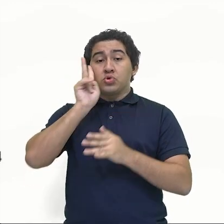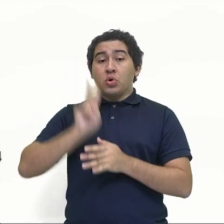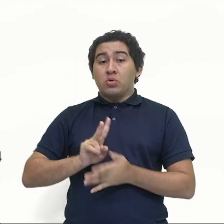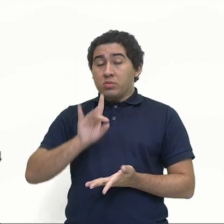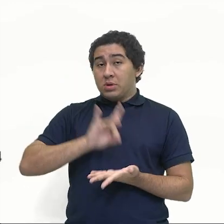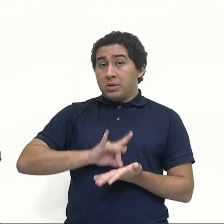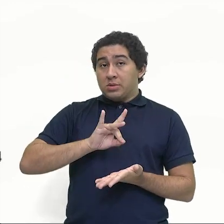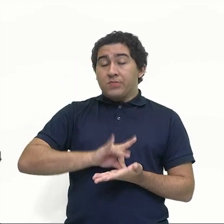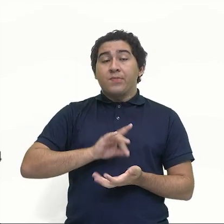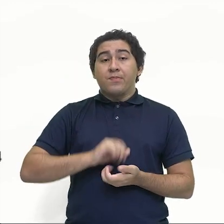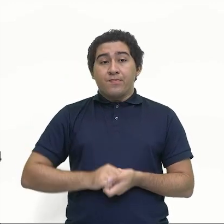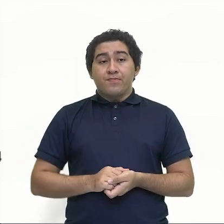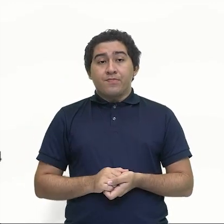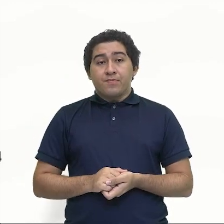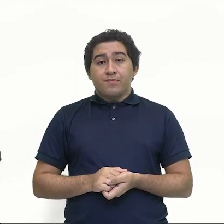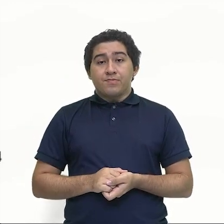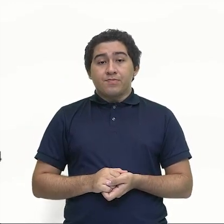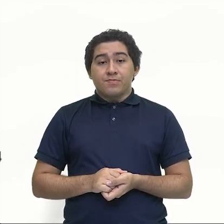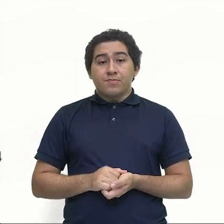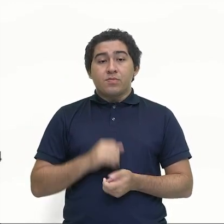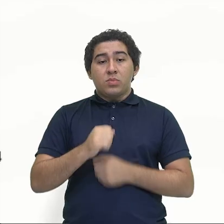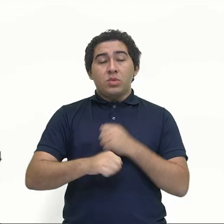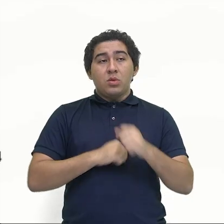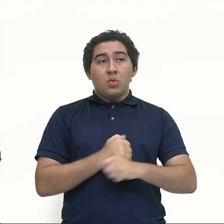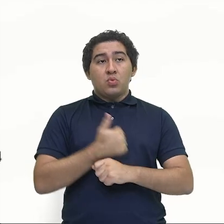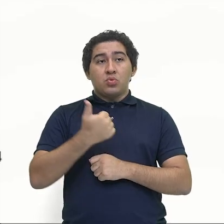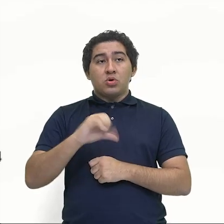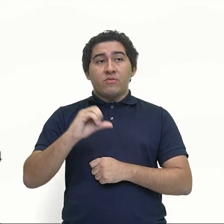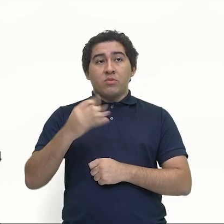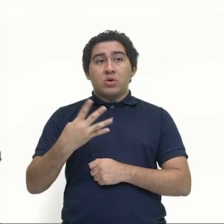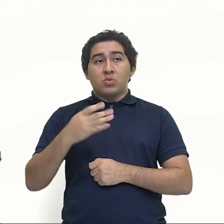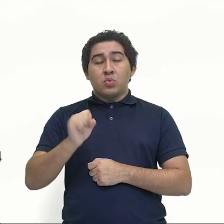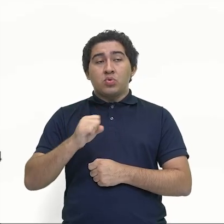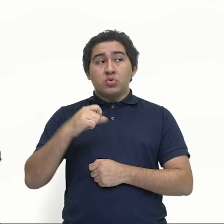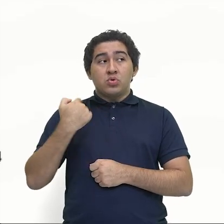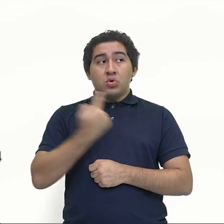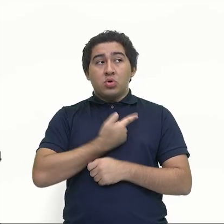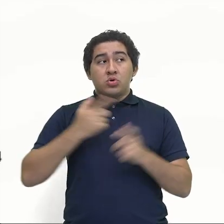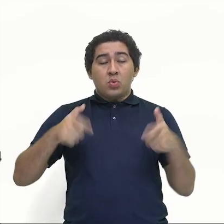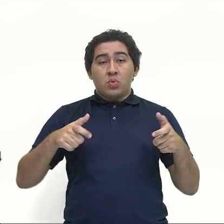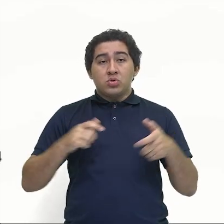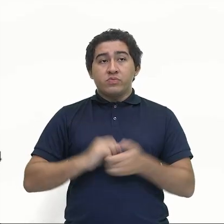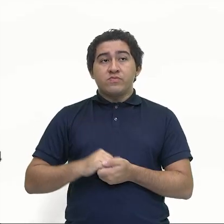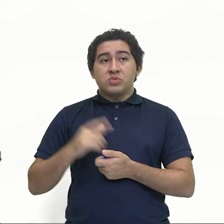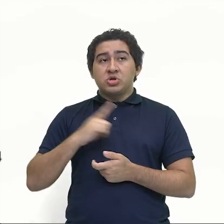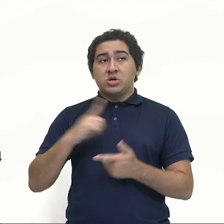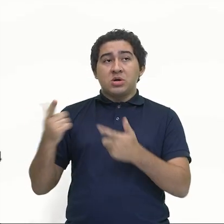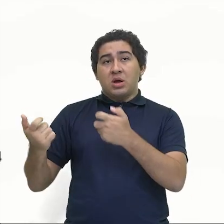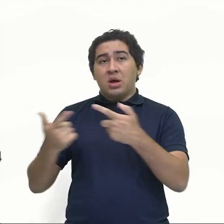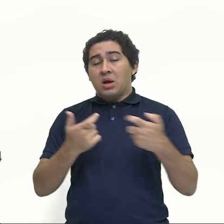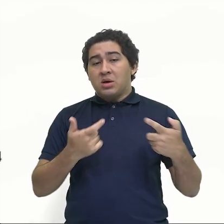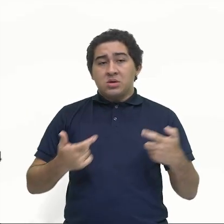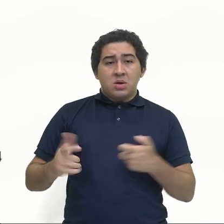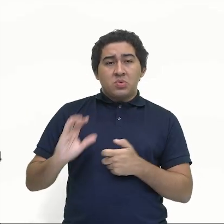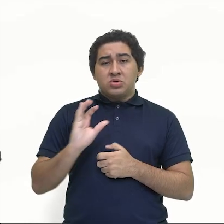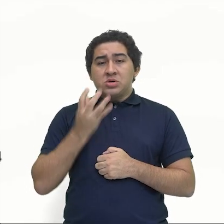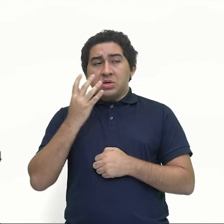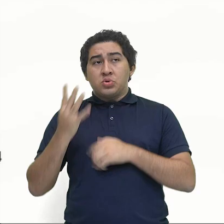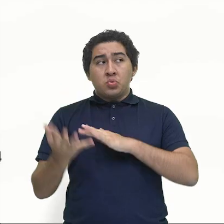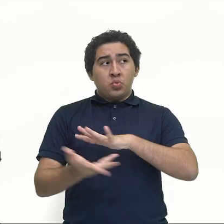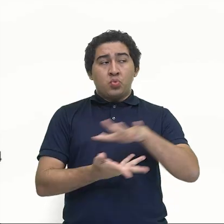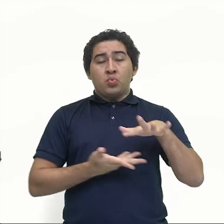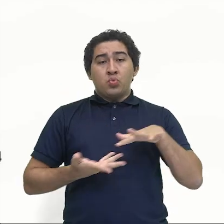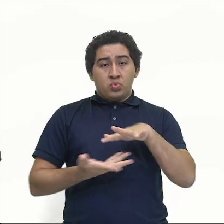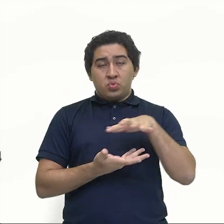histórico, né? Em 1948, nós estávamos ali nas guerras, né? As guerras